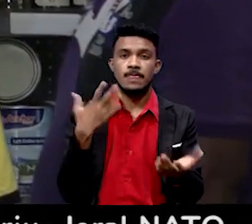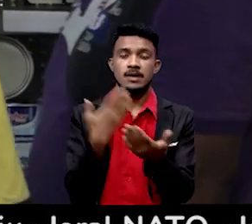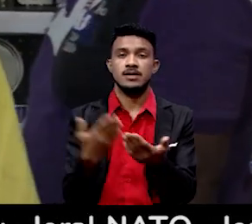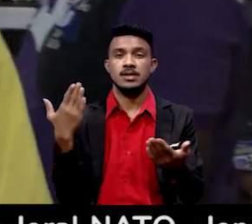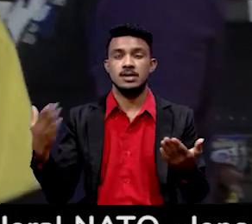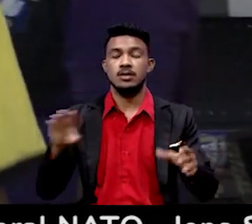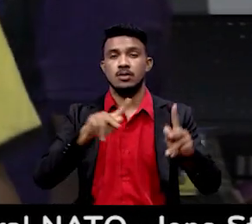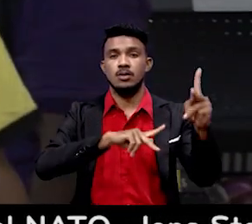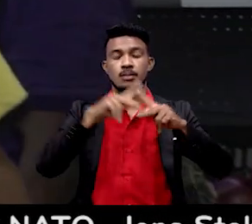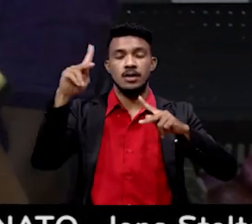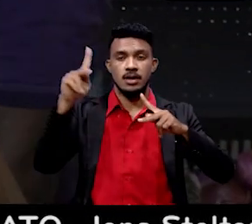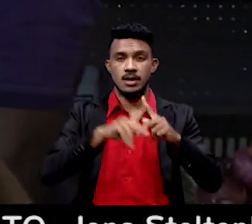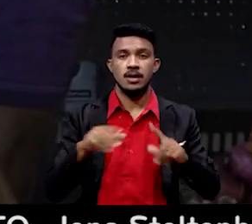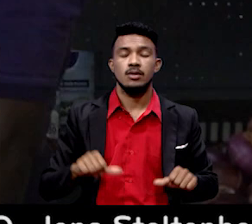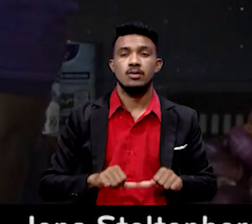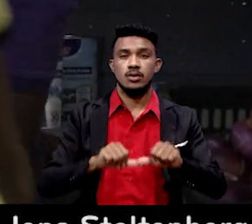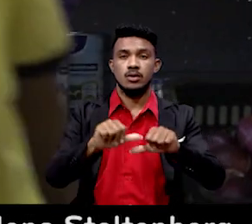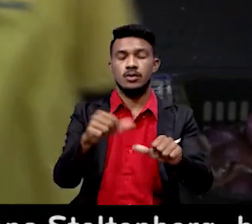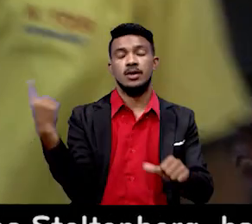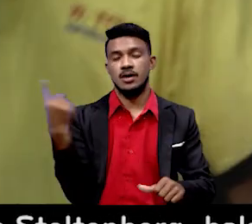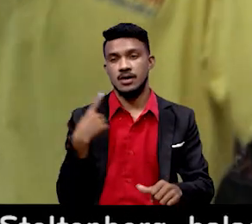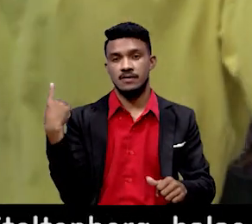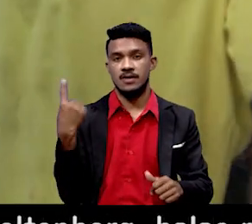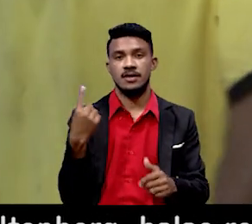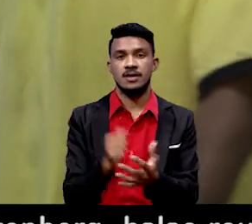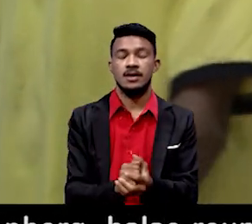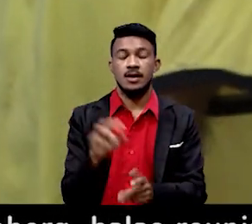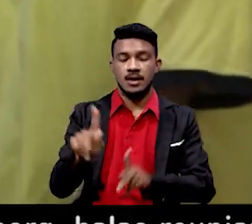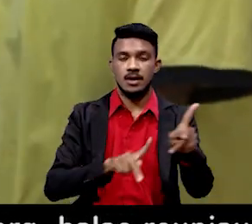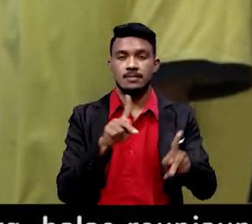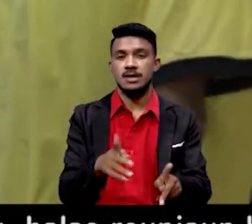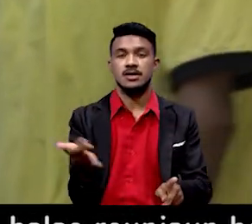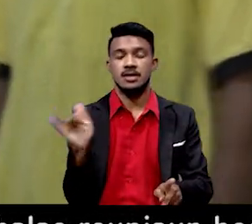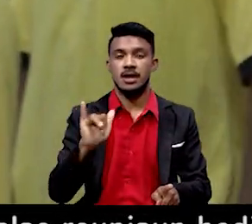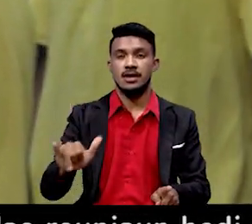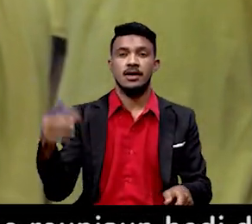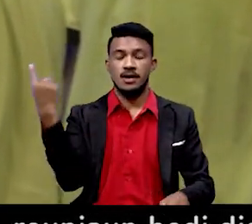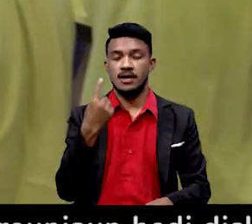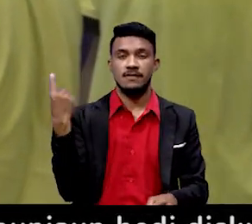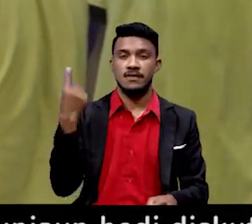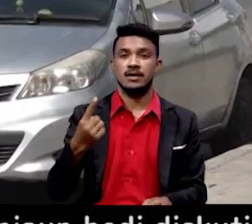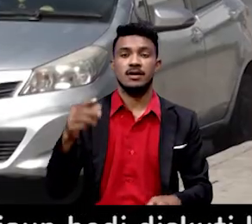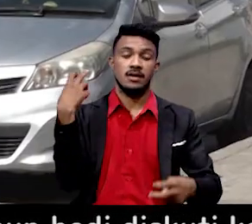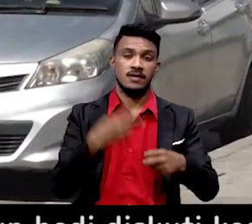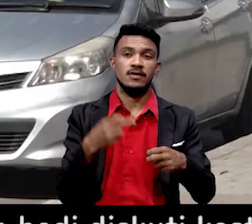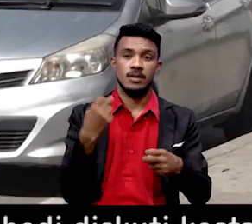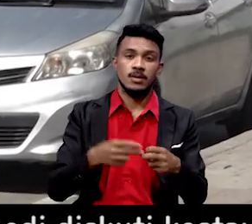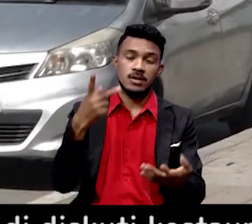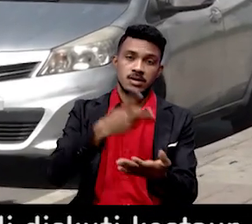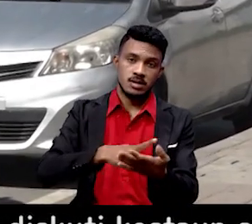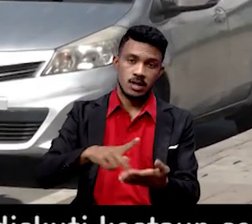lá outros também se minha é mas ser não mantém na fatia então minha sucesso tu a tu selo minha